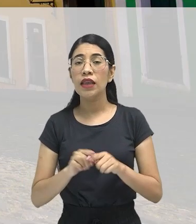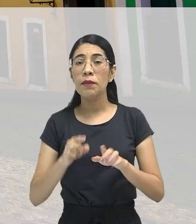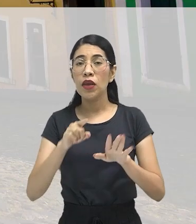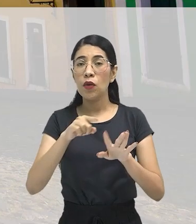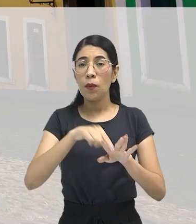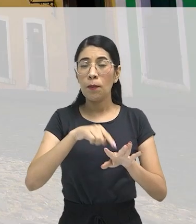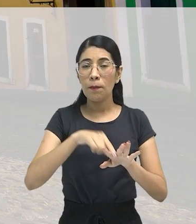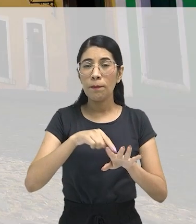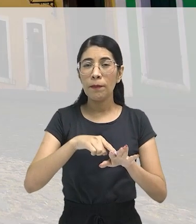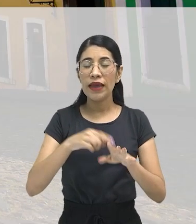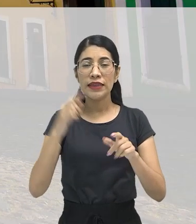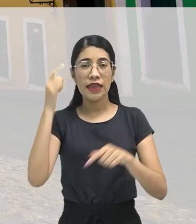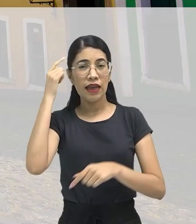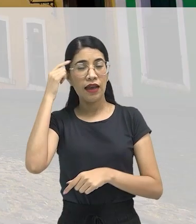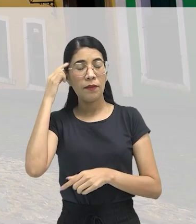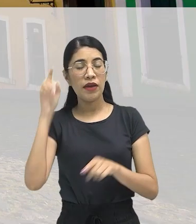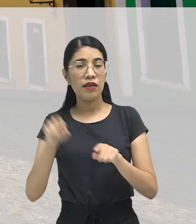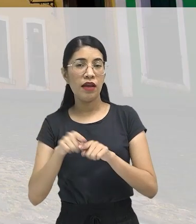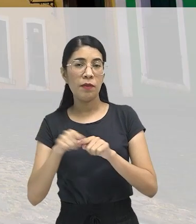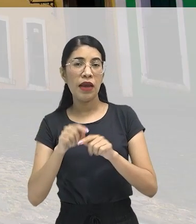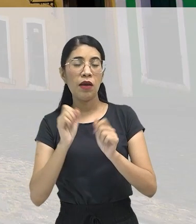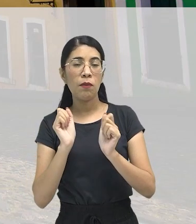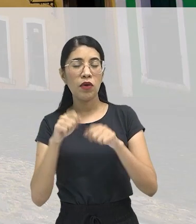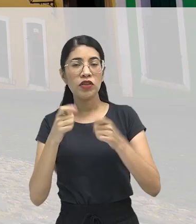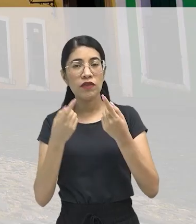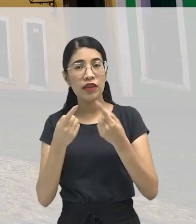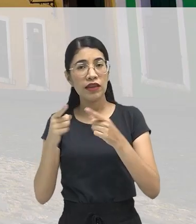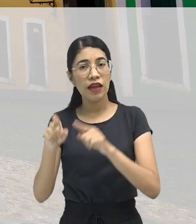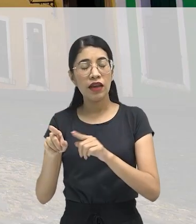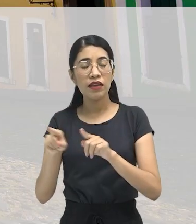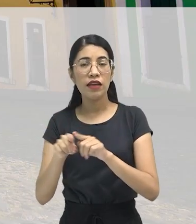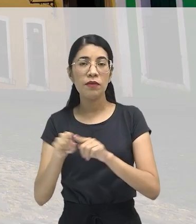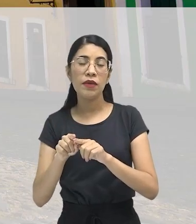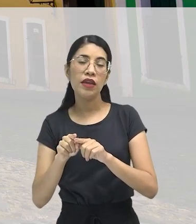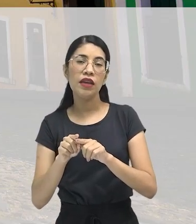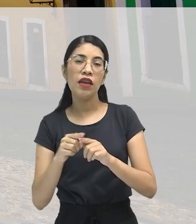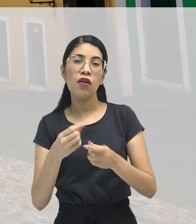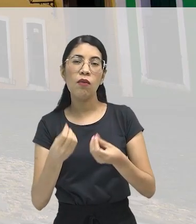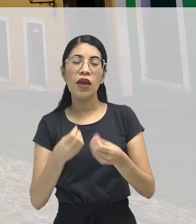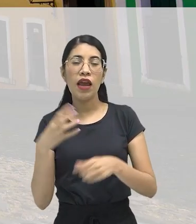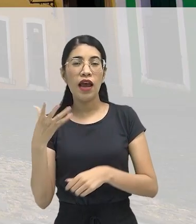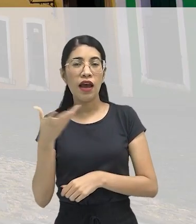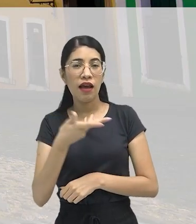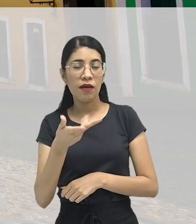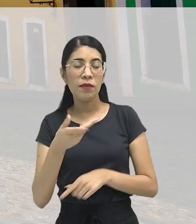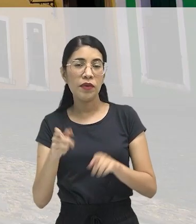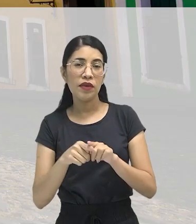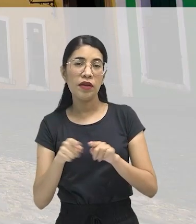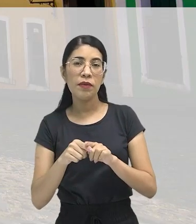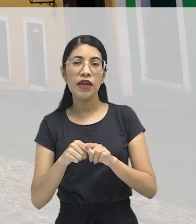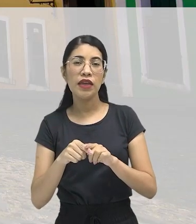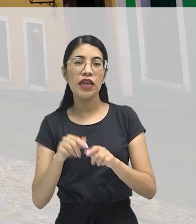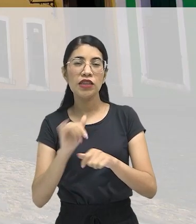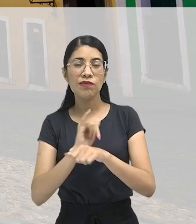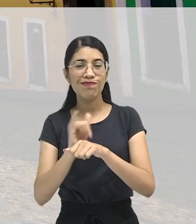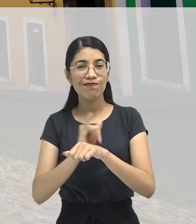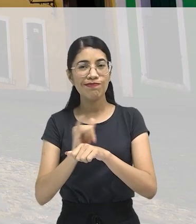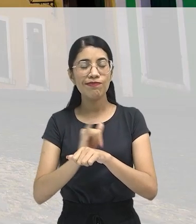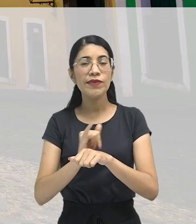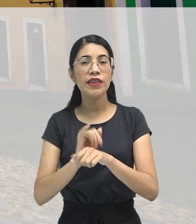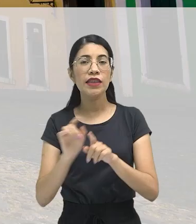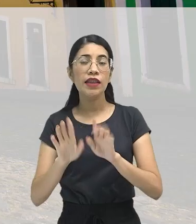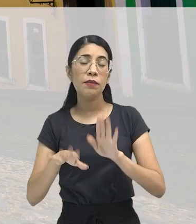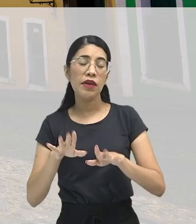pés e cabeça são ferramentas de ataque, tornando os golpes mais rápidos, calculados e